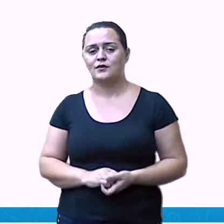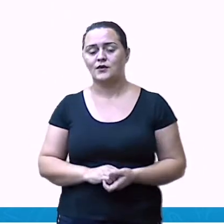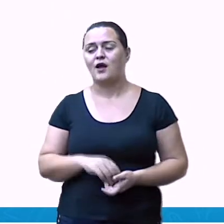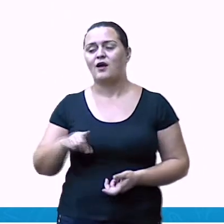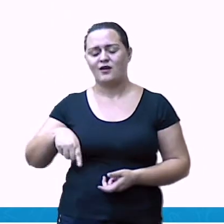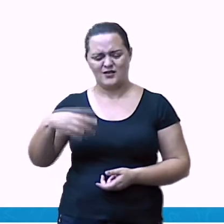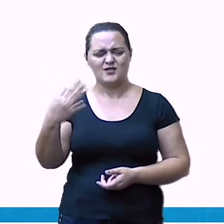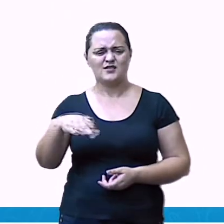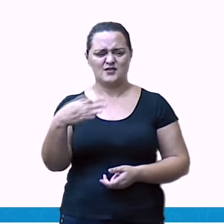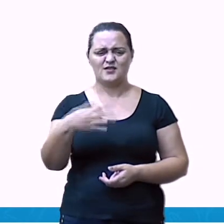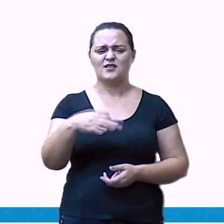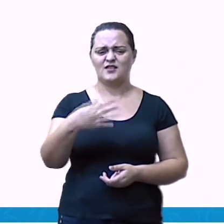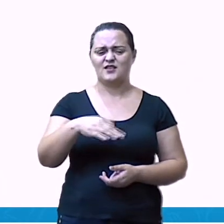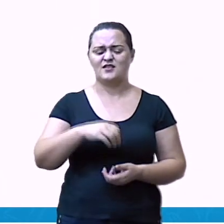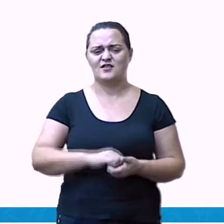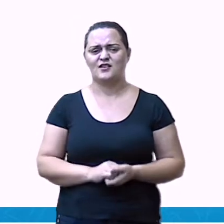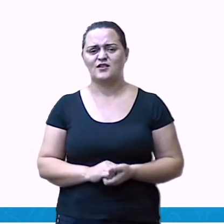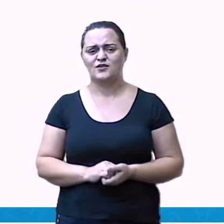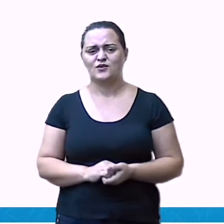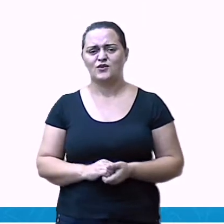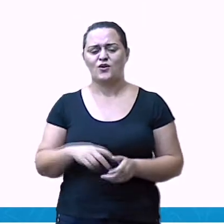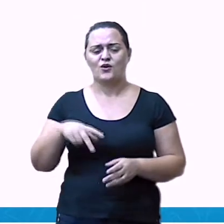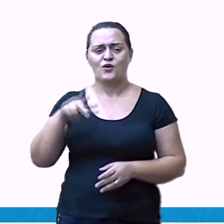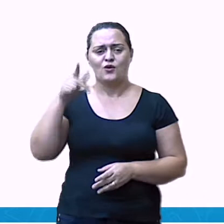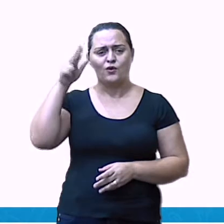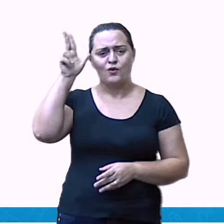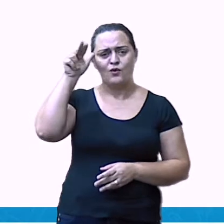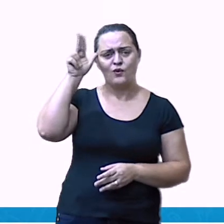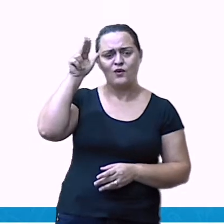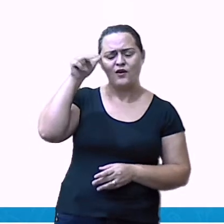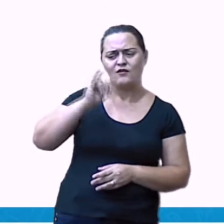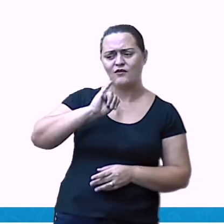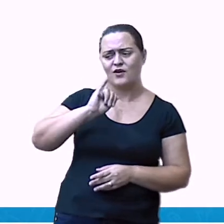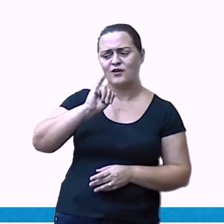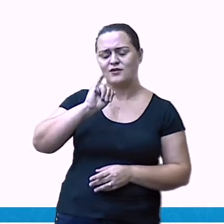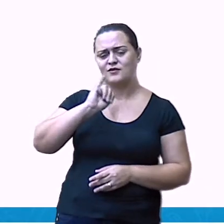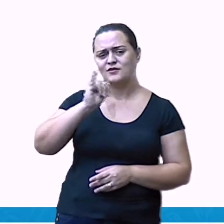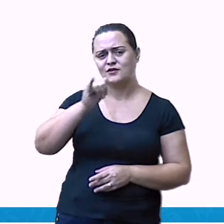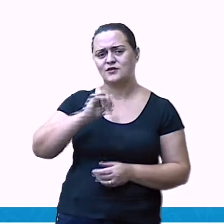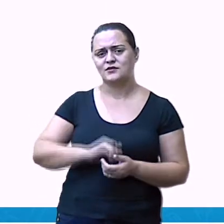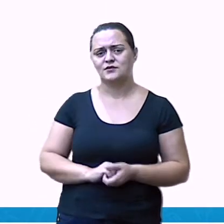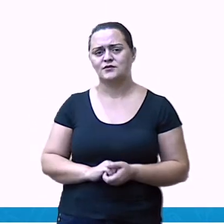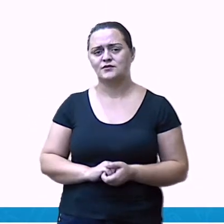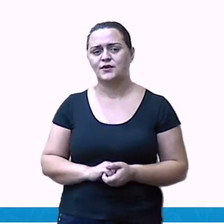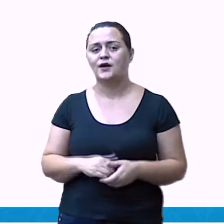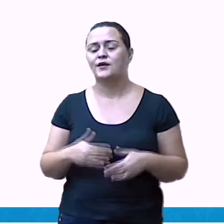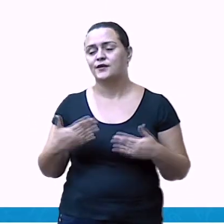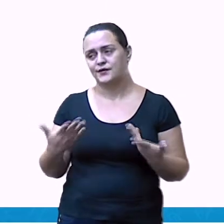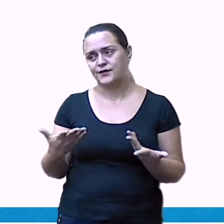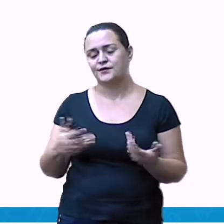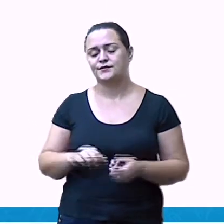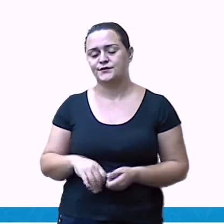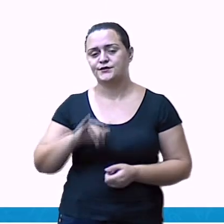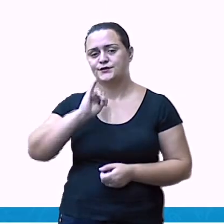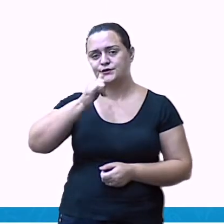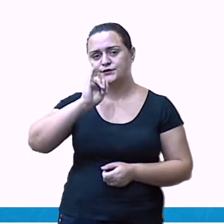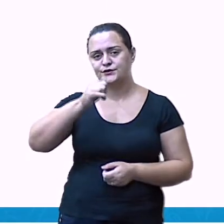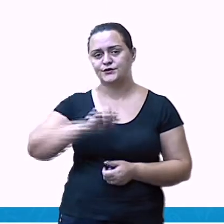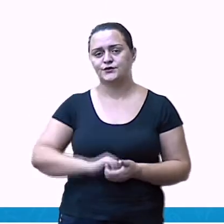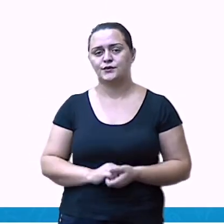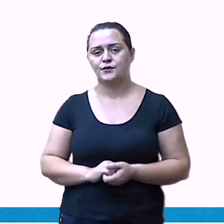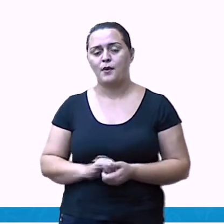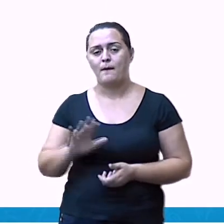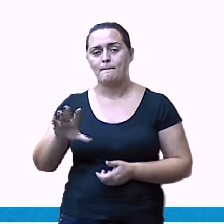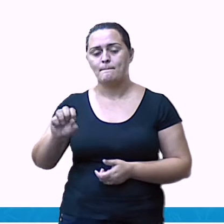isso mesmo. E o cavalo disse: claro. E ele disse: tome um